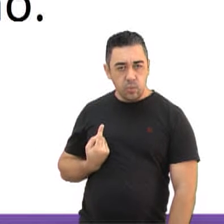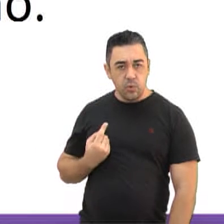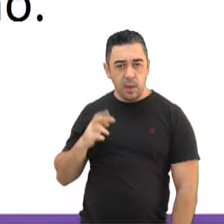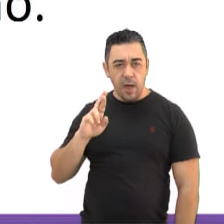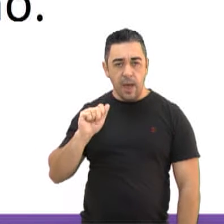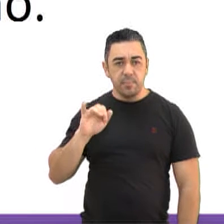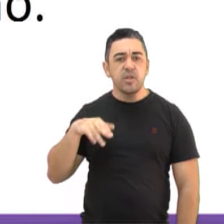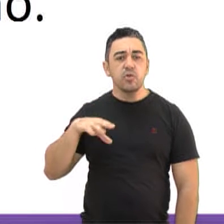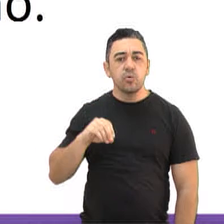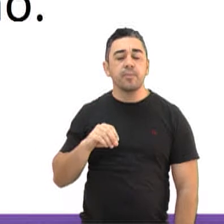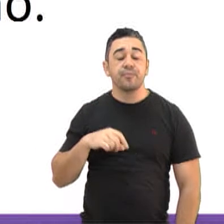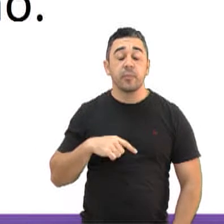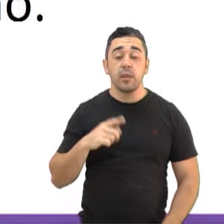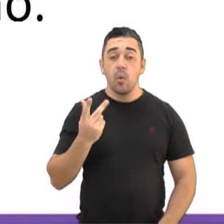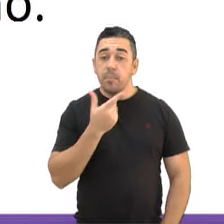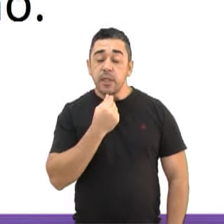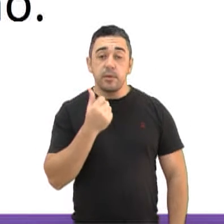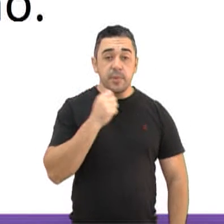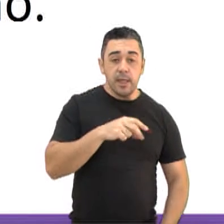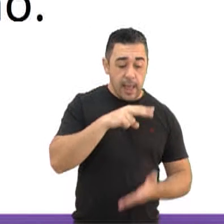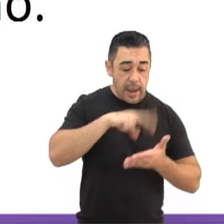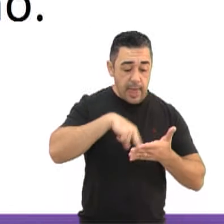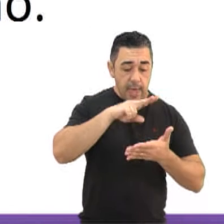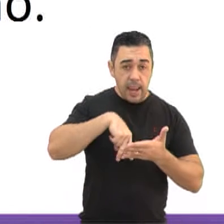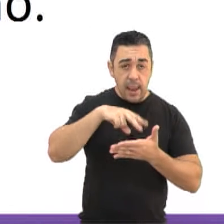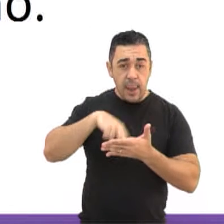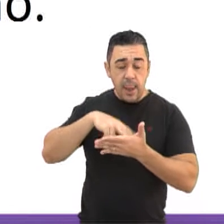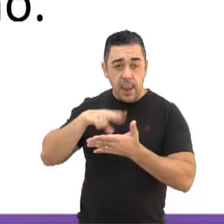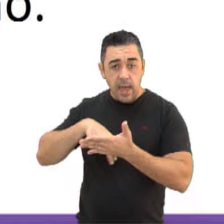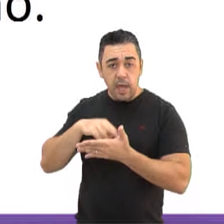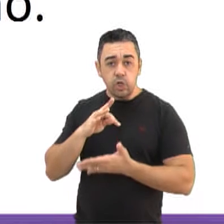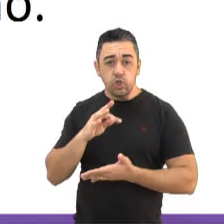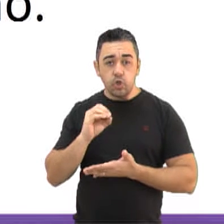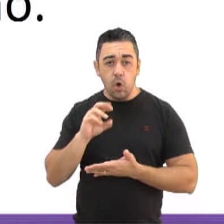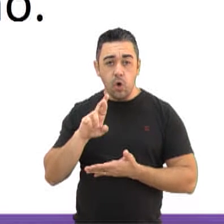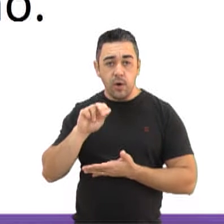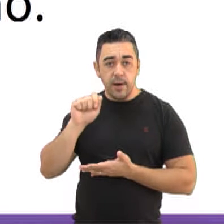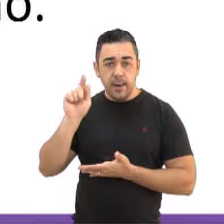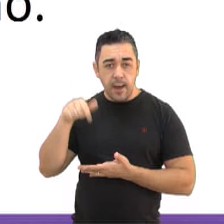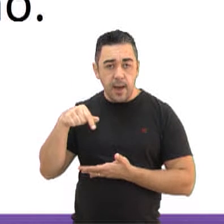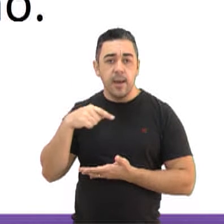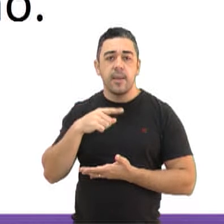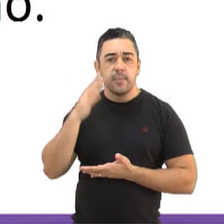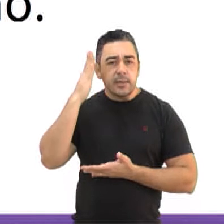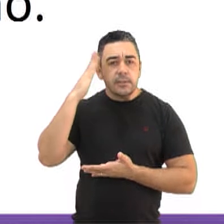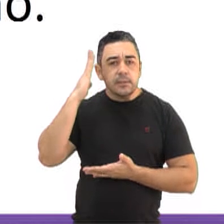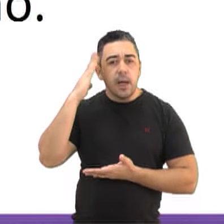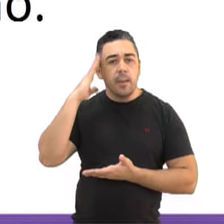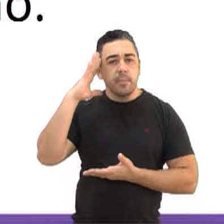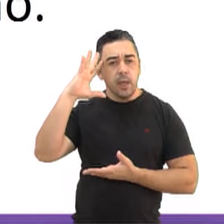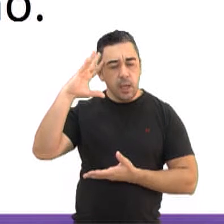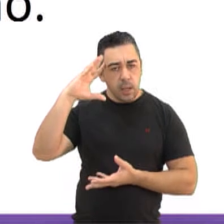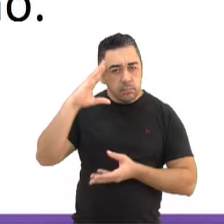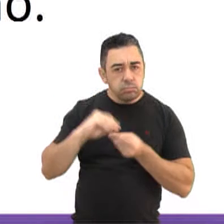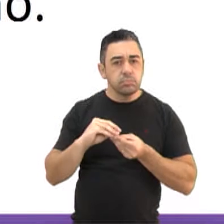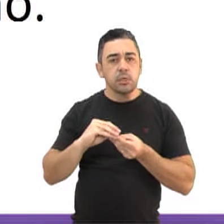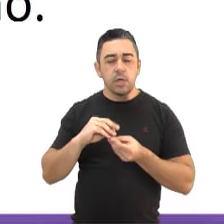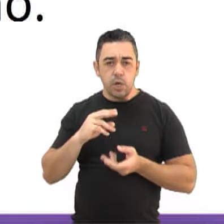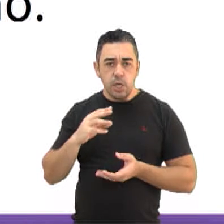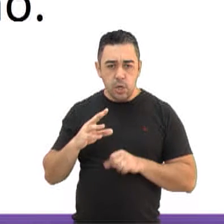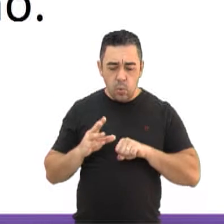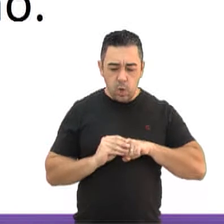leem, então o jovem, o menino e a menina, leem trechos do Torá para demonstrar sua sabedoria e o grau de conhecimento